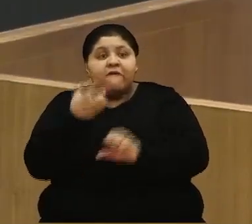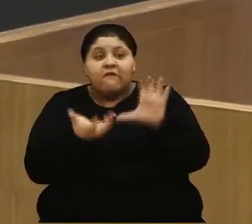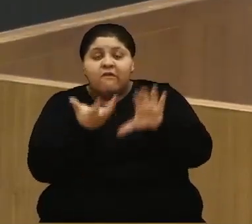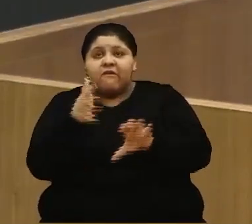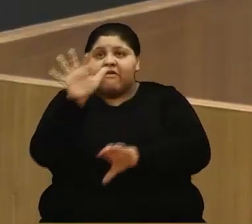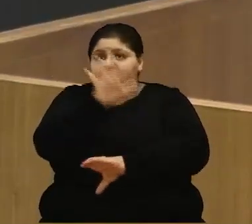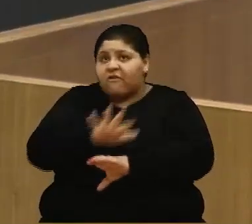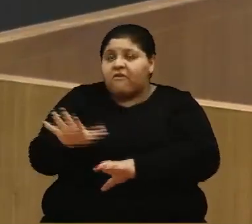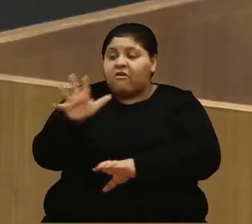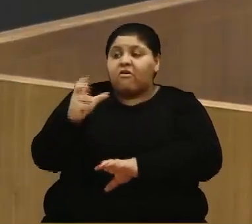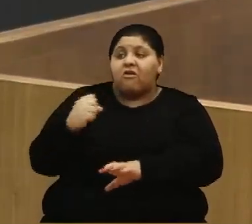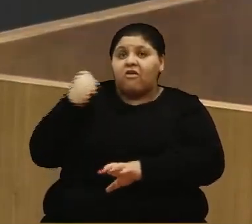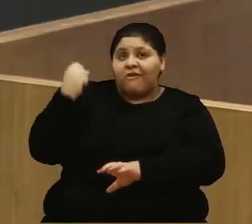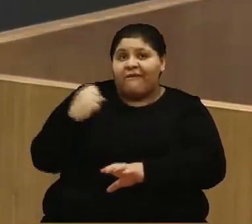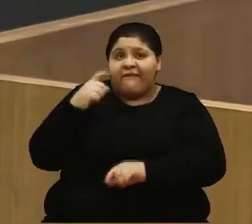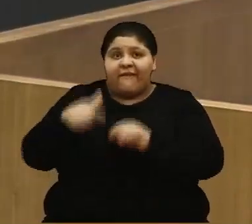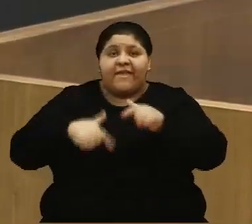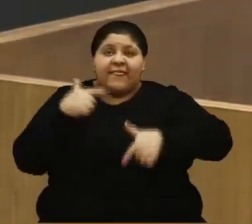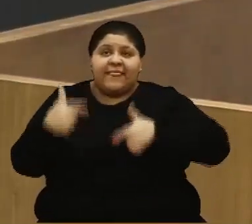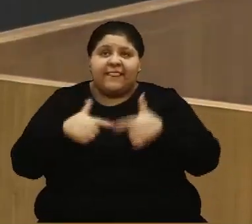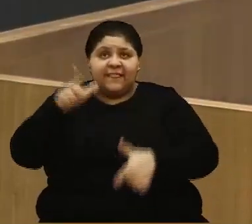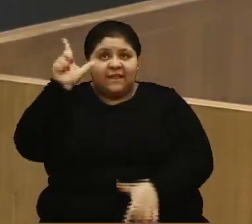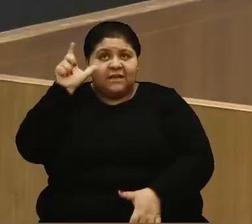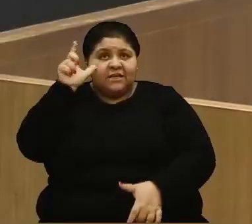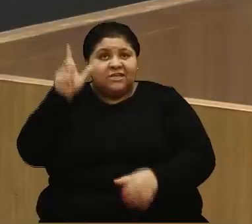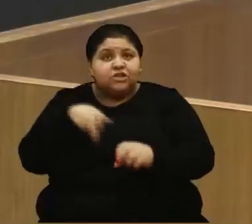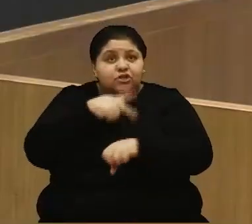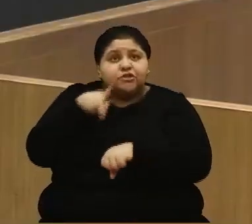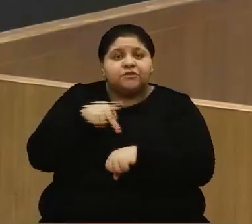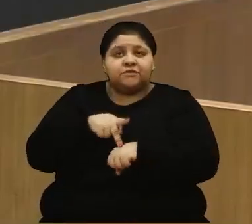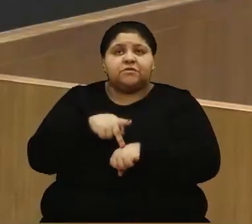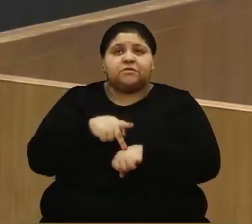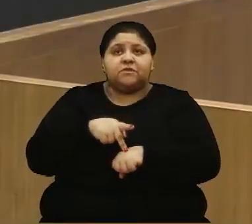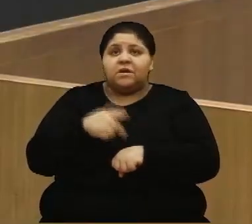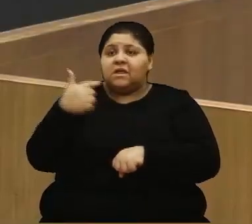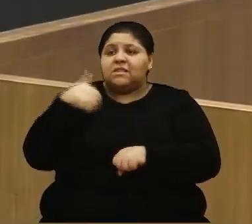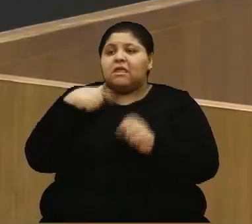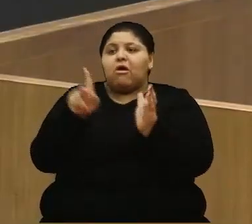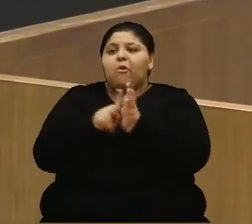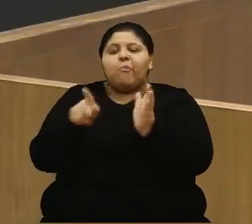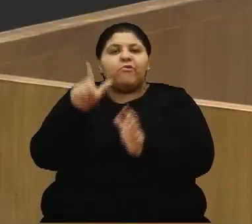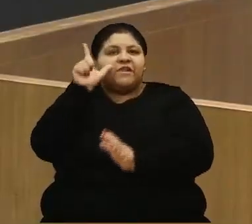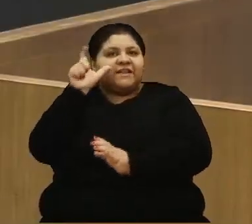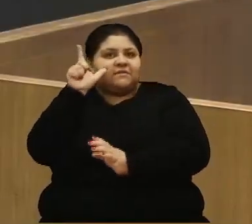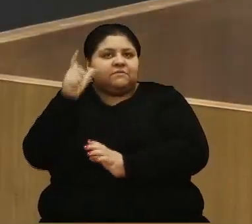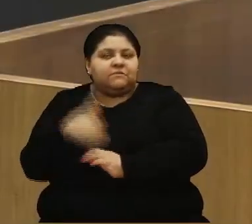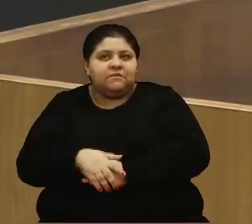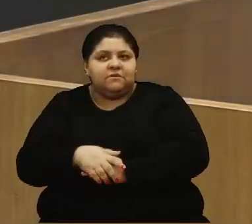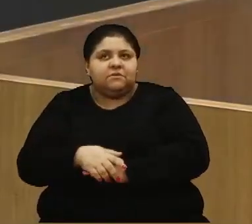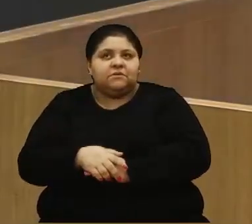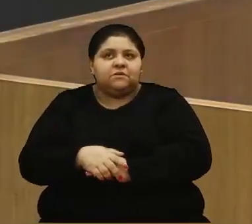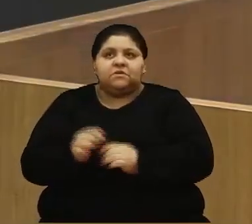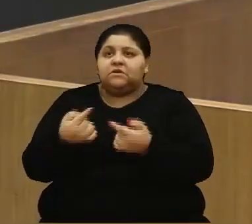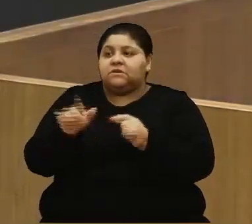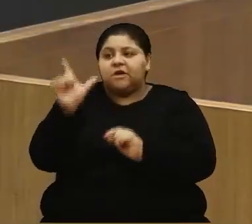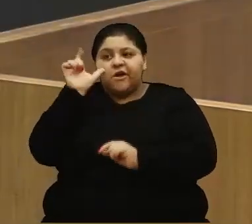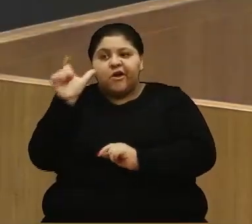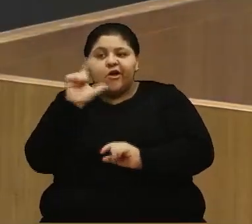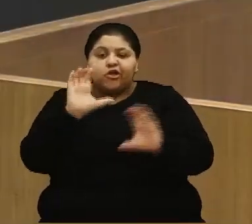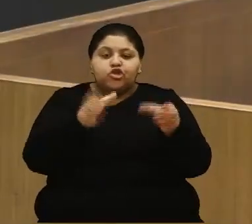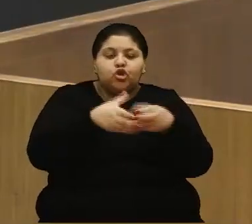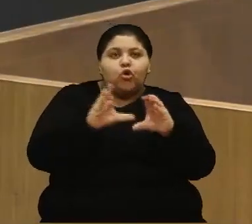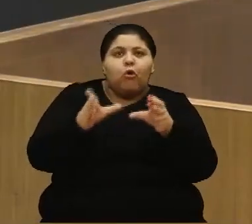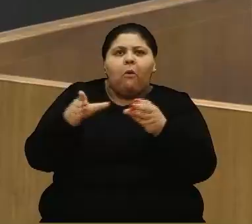o Senado, que trabalhe pelos interesses do país, não pelos seus próprios interesses, não pelos interesses de